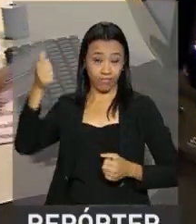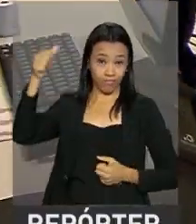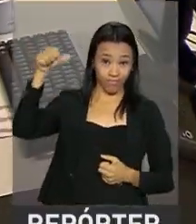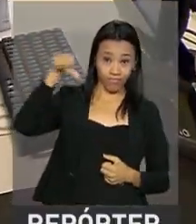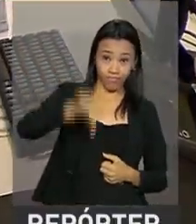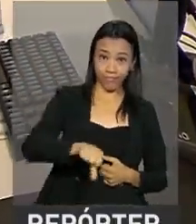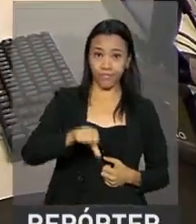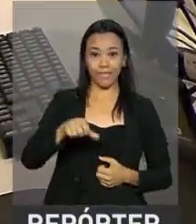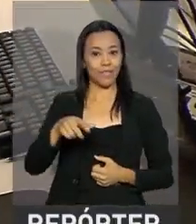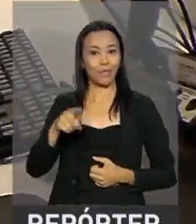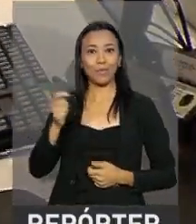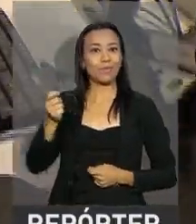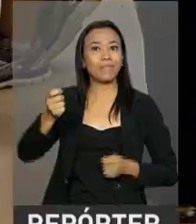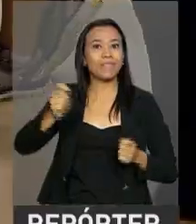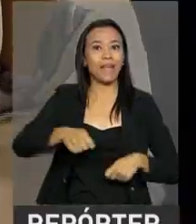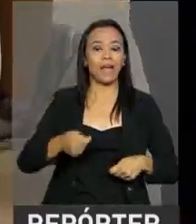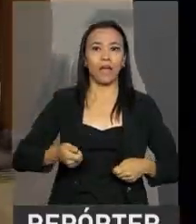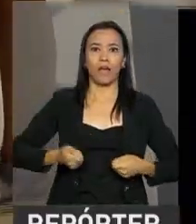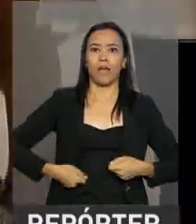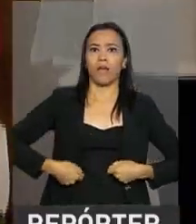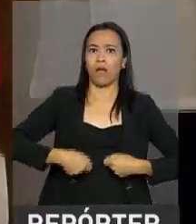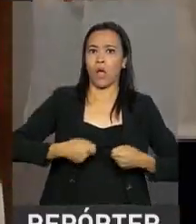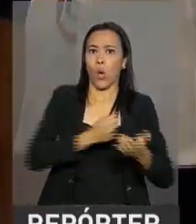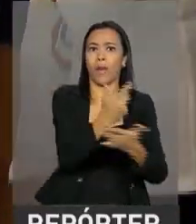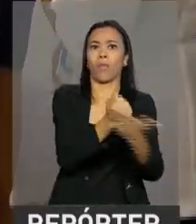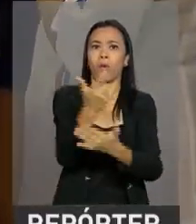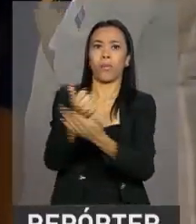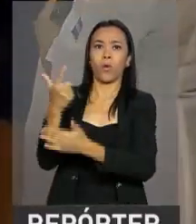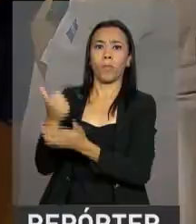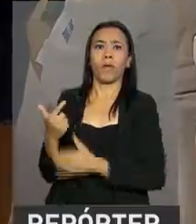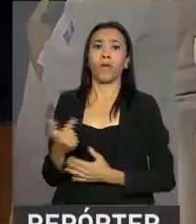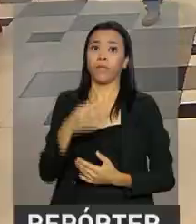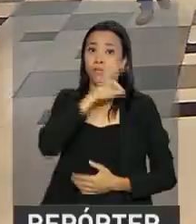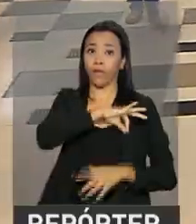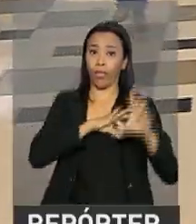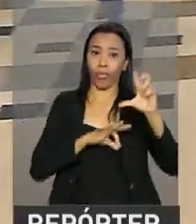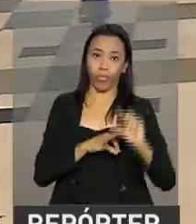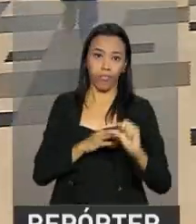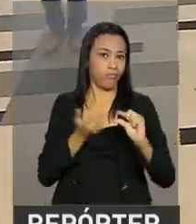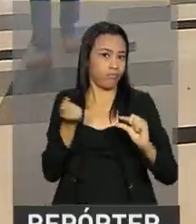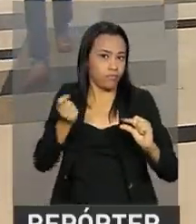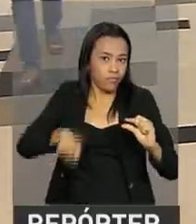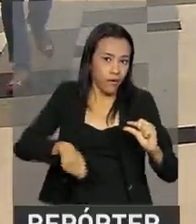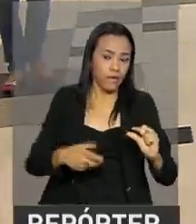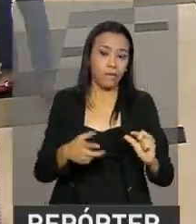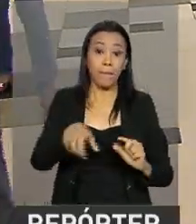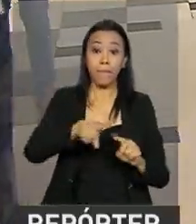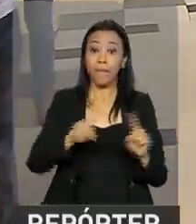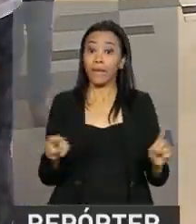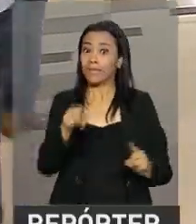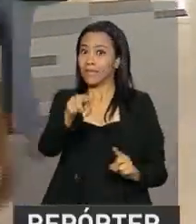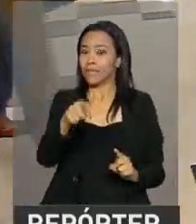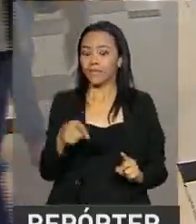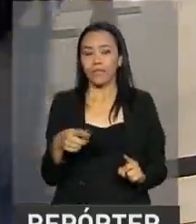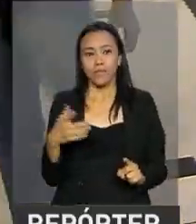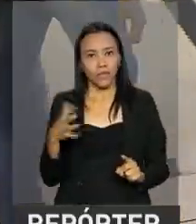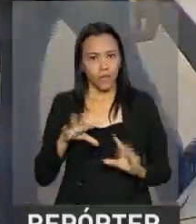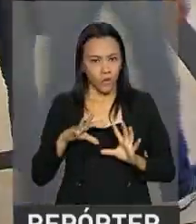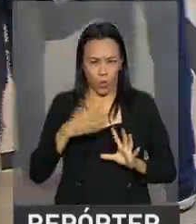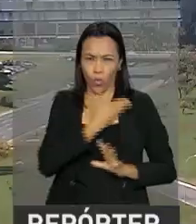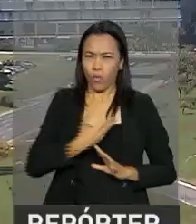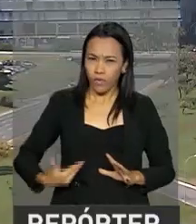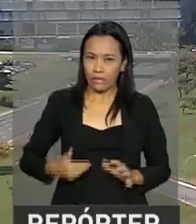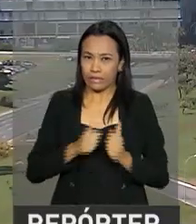dá para gastar mais do que se ganha a regra até pode ser simples mas está longe de ser seguida a risca pelo